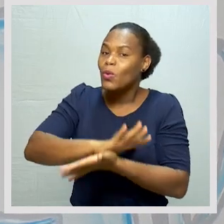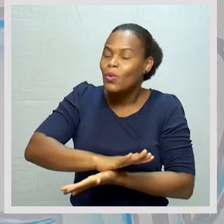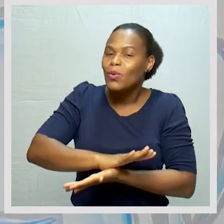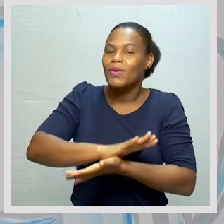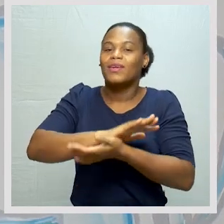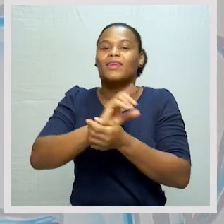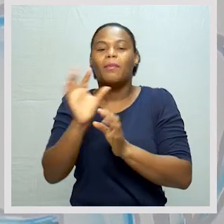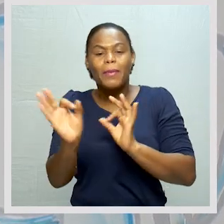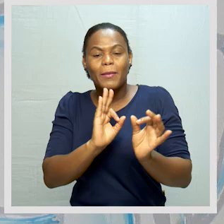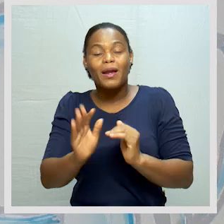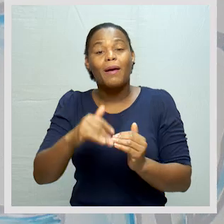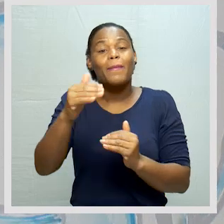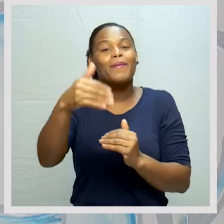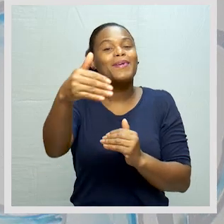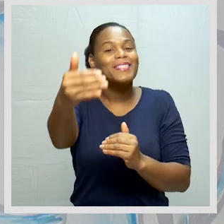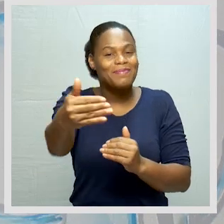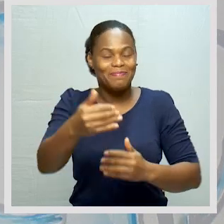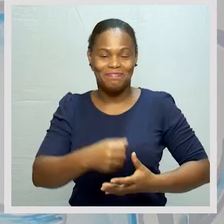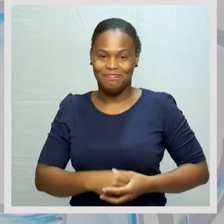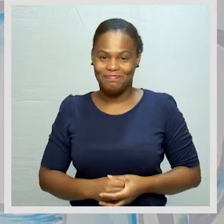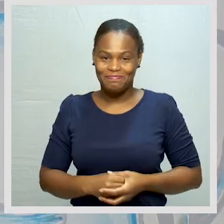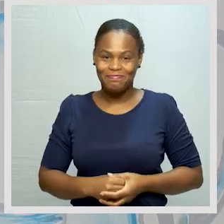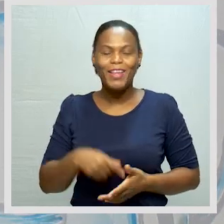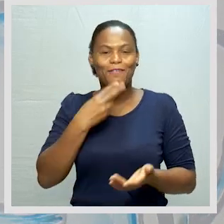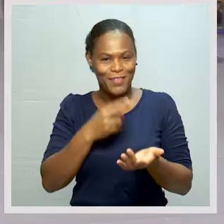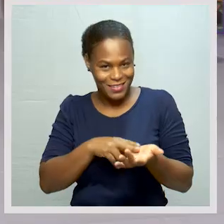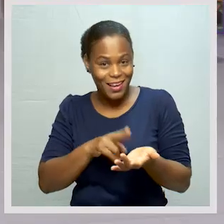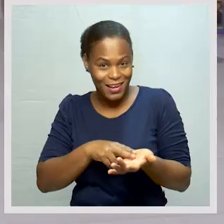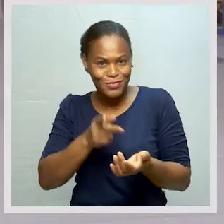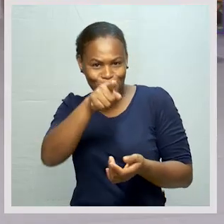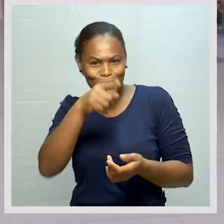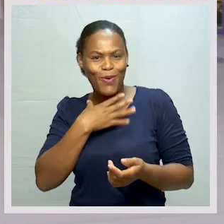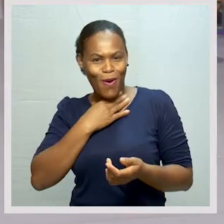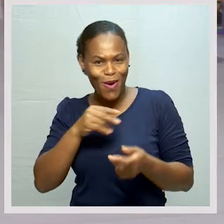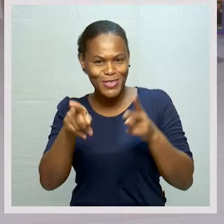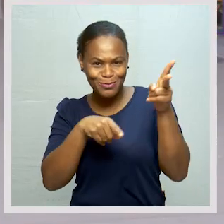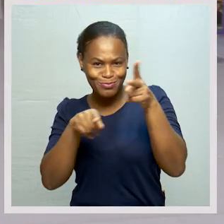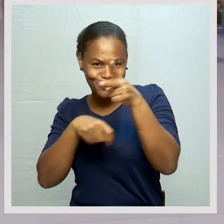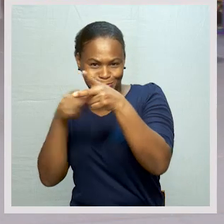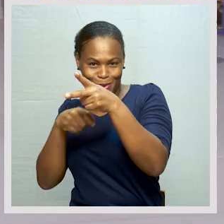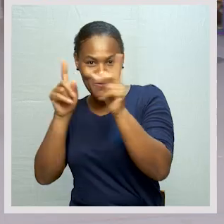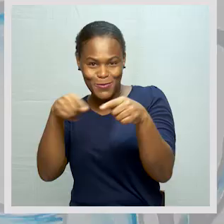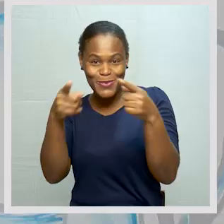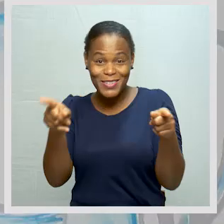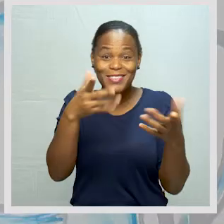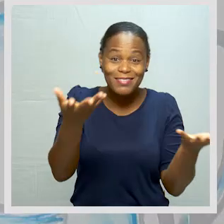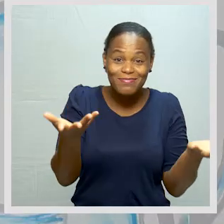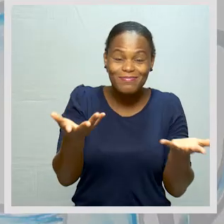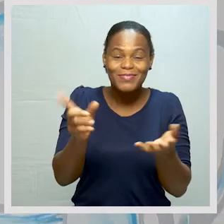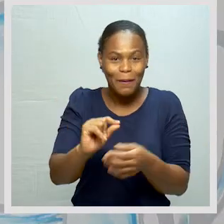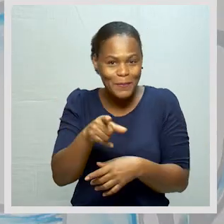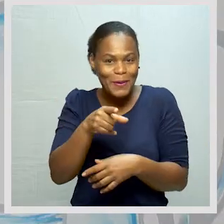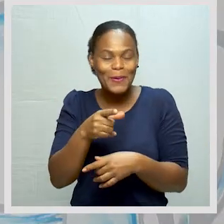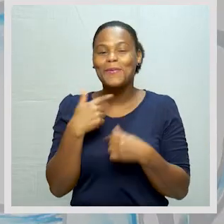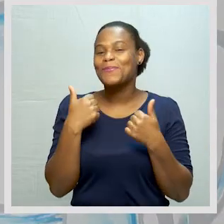a reciclar, preparar o amanhã. É verdade, meninos. Gostaram do vídeo e da